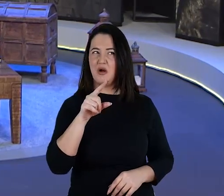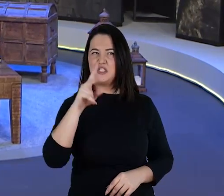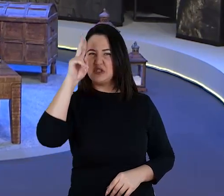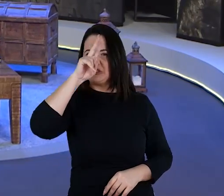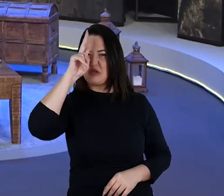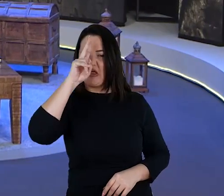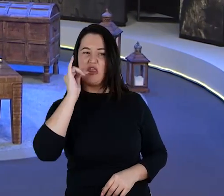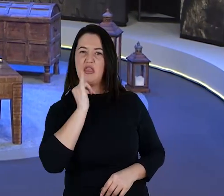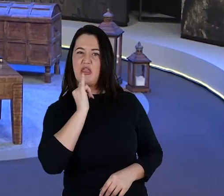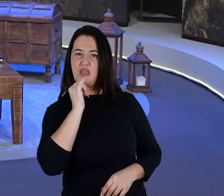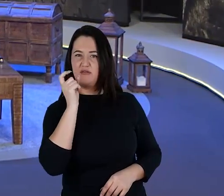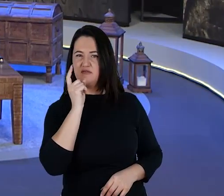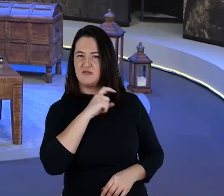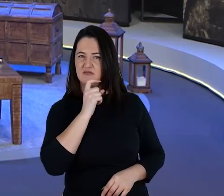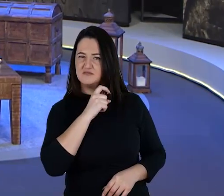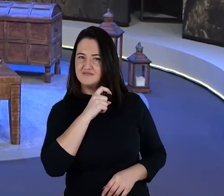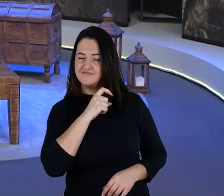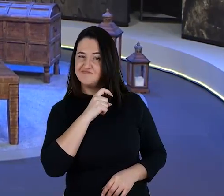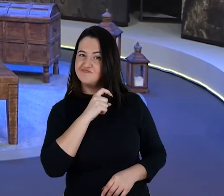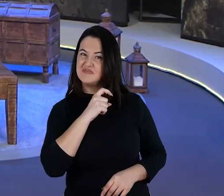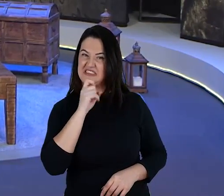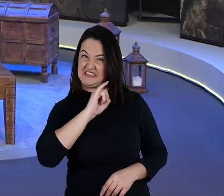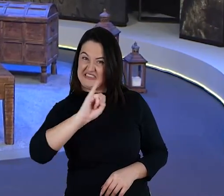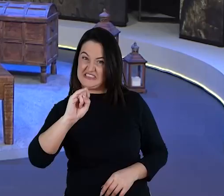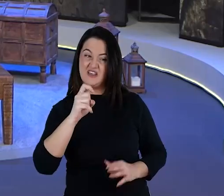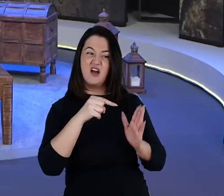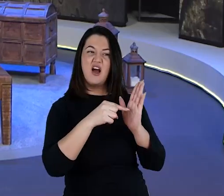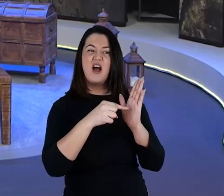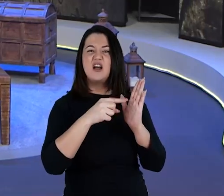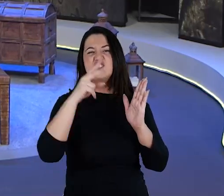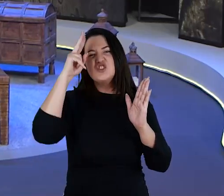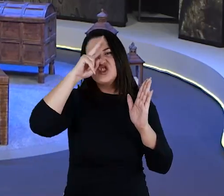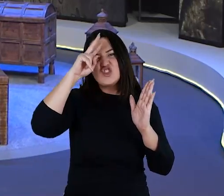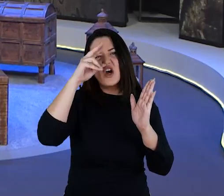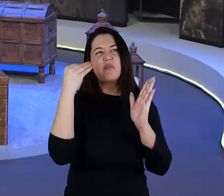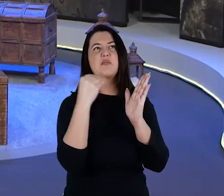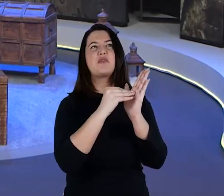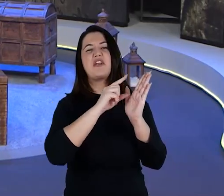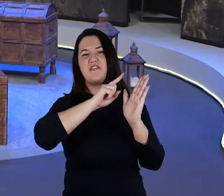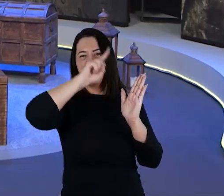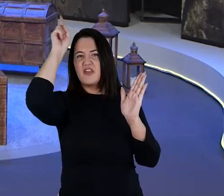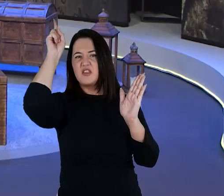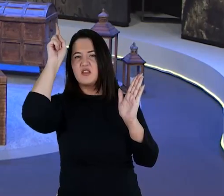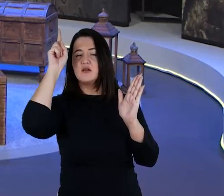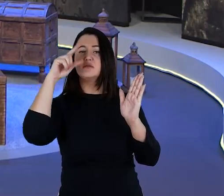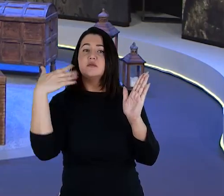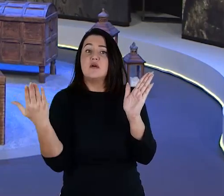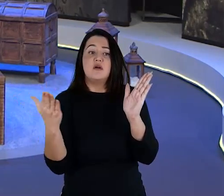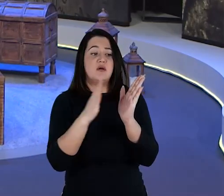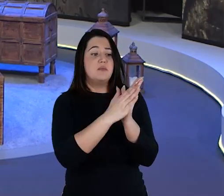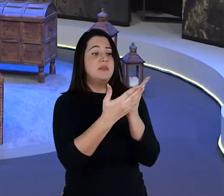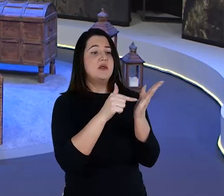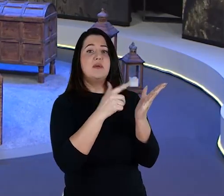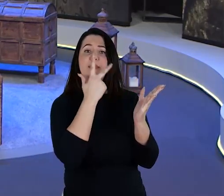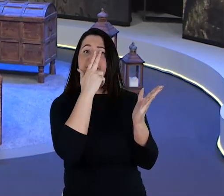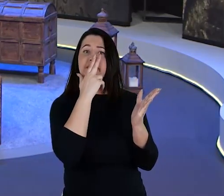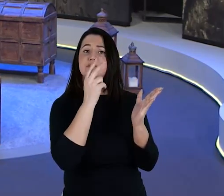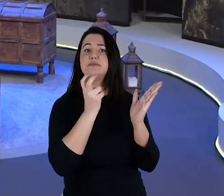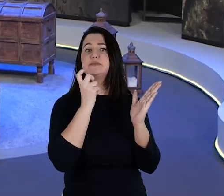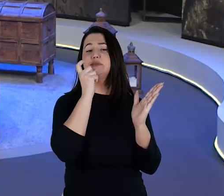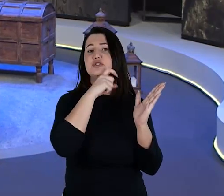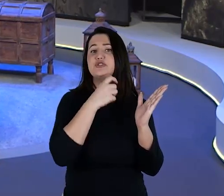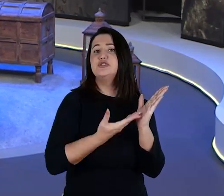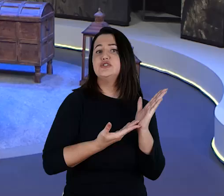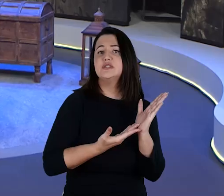Bíblia como um todo também poderia ser considerada um livro lendário, sem uma historicidade comprovada, porque ela faz